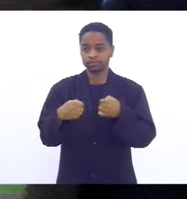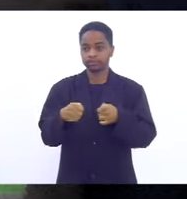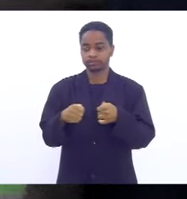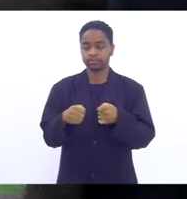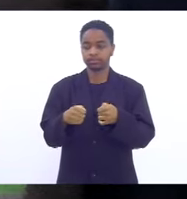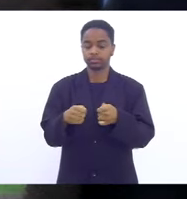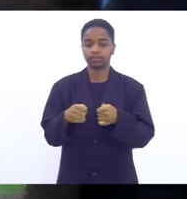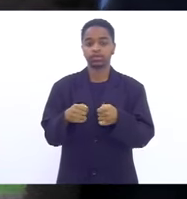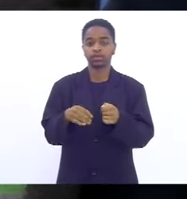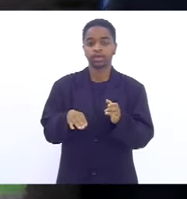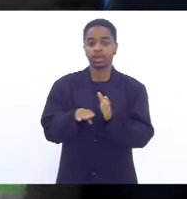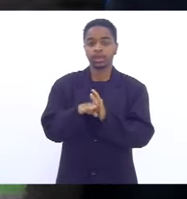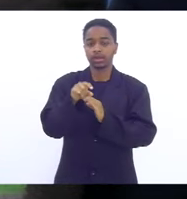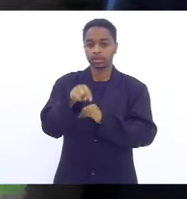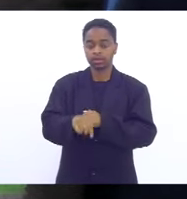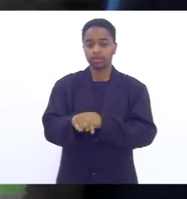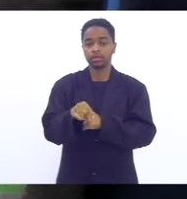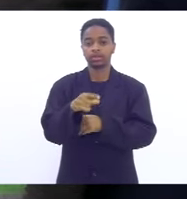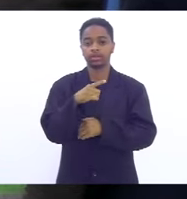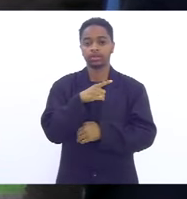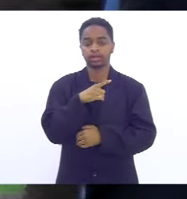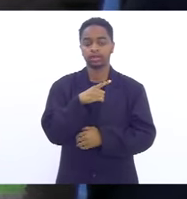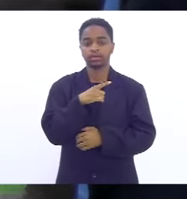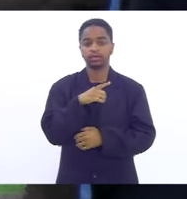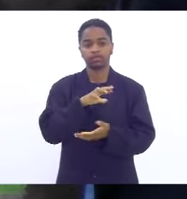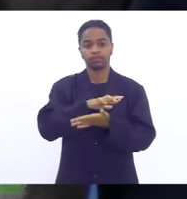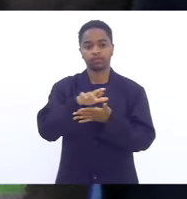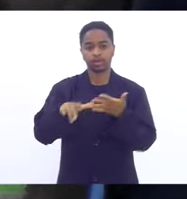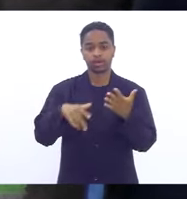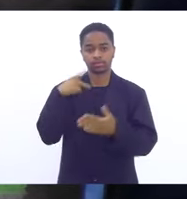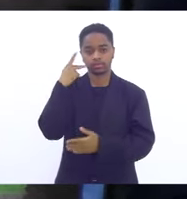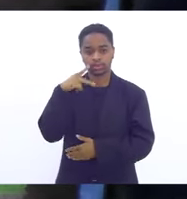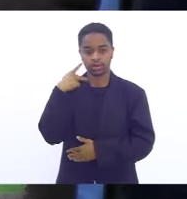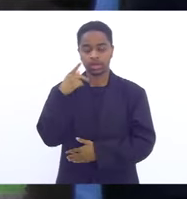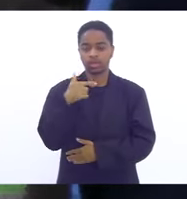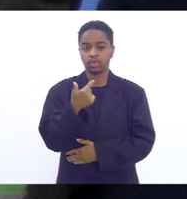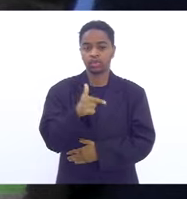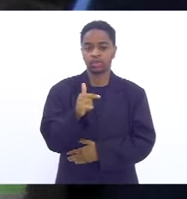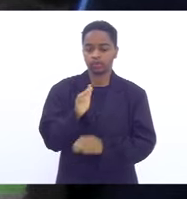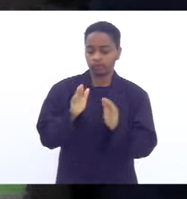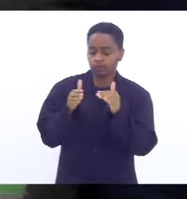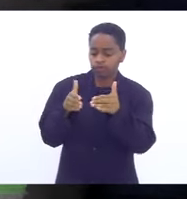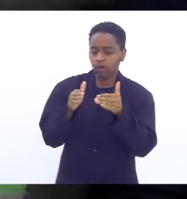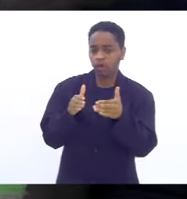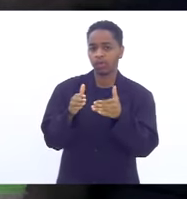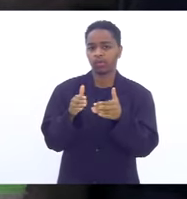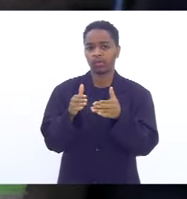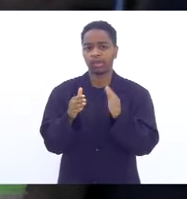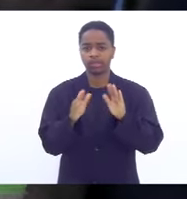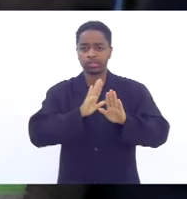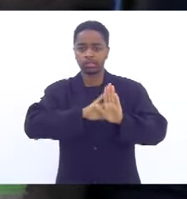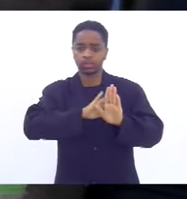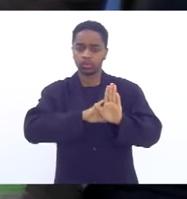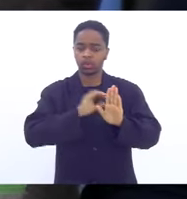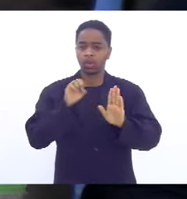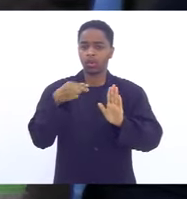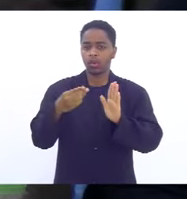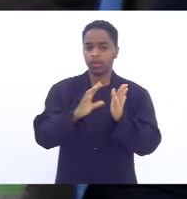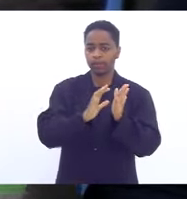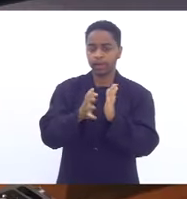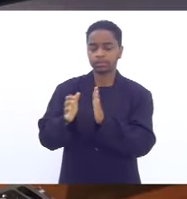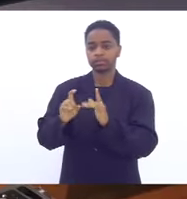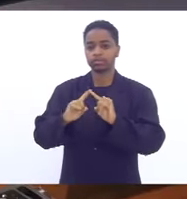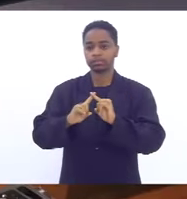possível, 70 parlamentares, sem corrente ideológica, sem partido, porque o problema é que atinge a